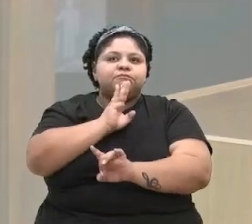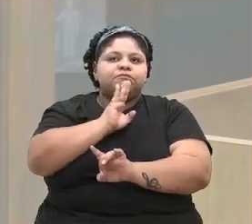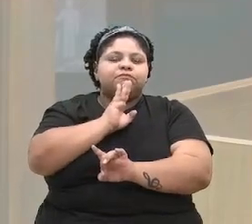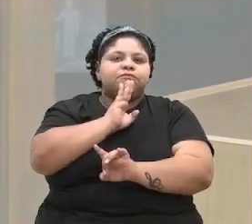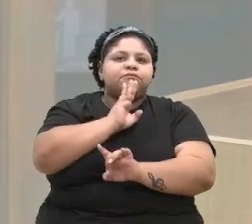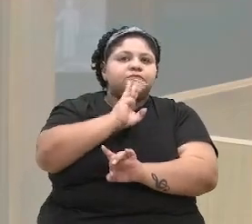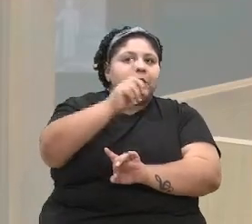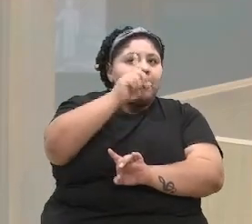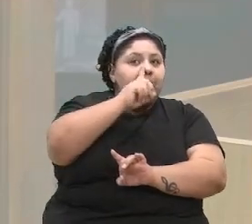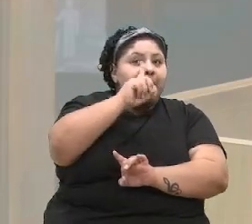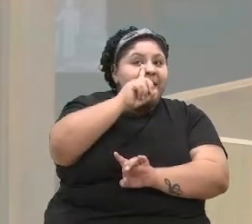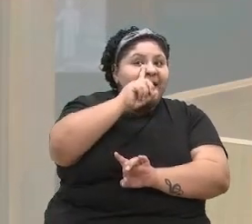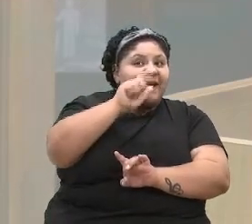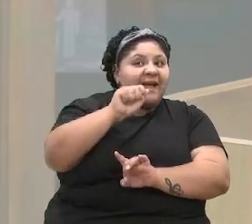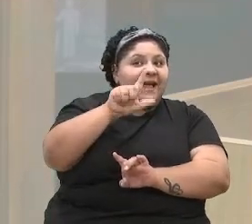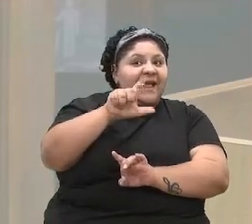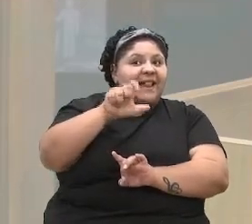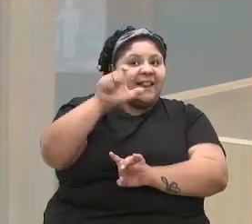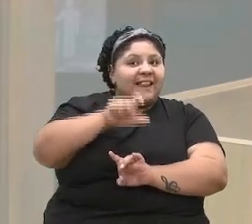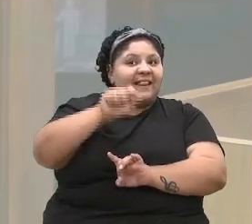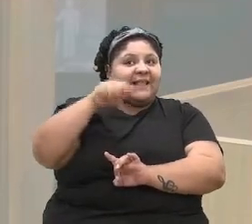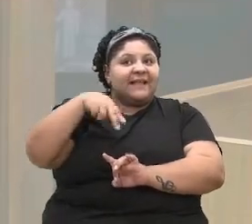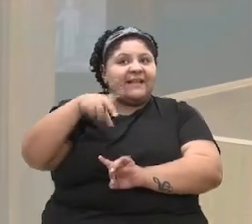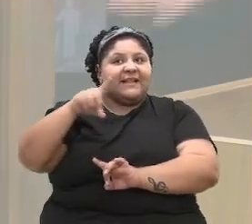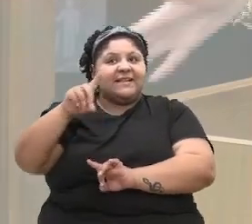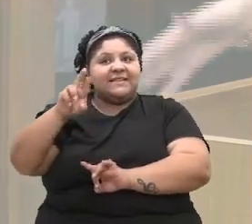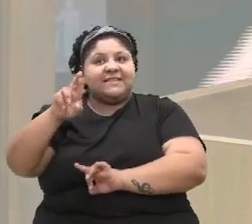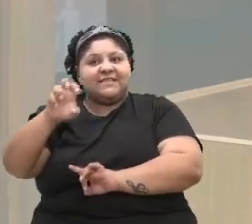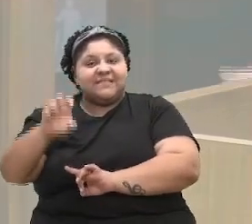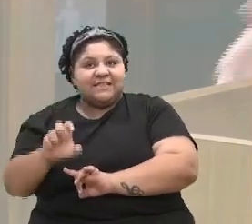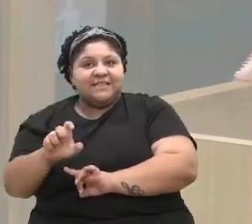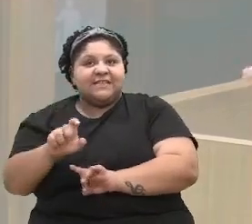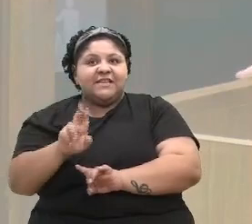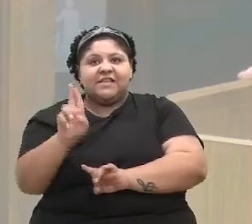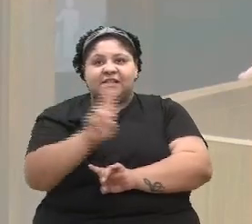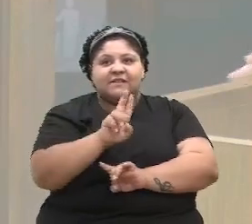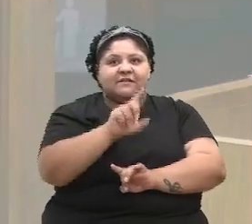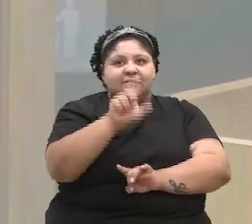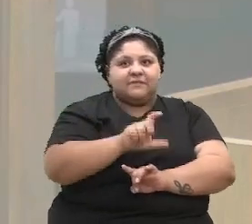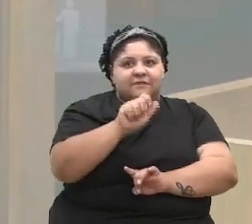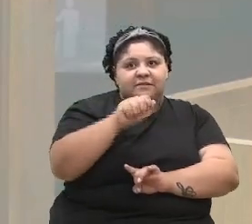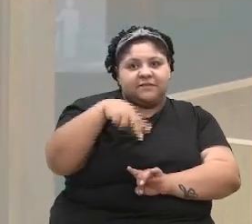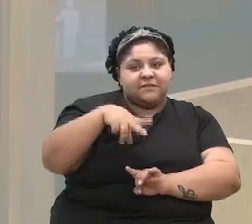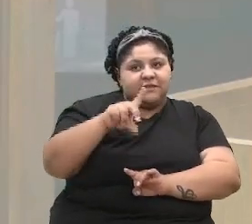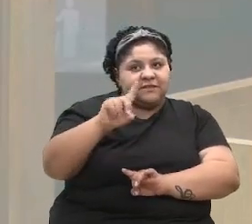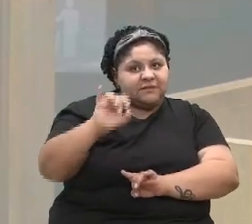Alexandre. Ele é chamado por Xande, ele está aqui, está me acompanhando hoje.